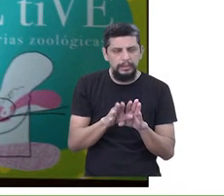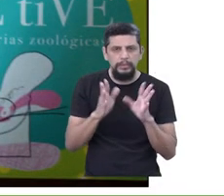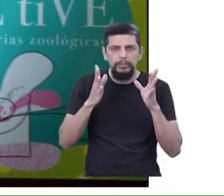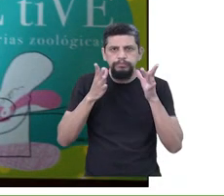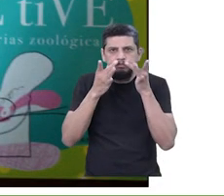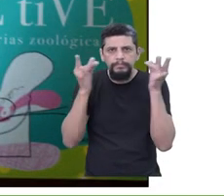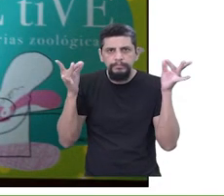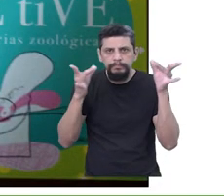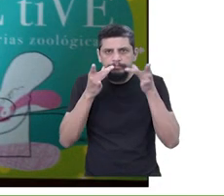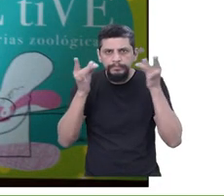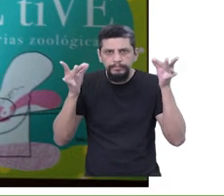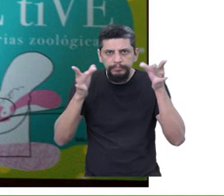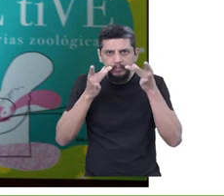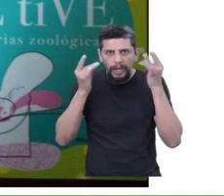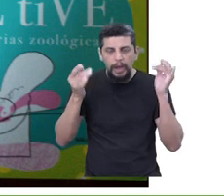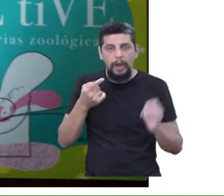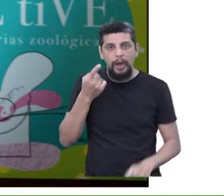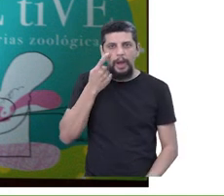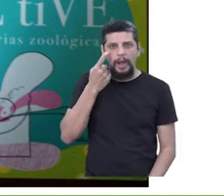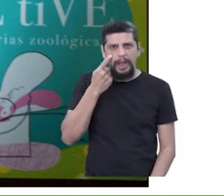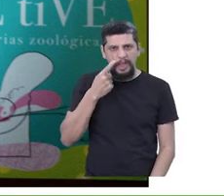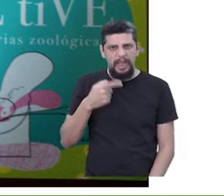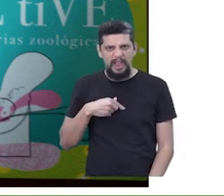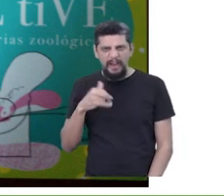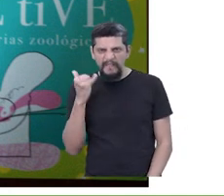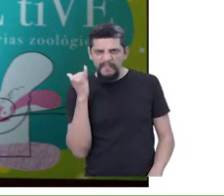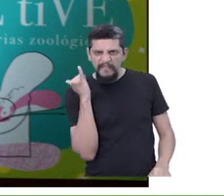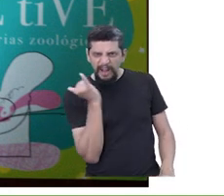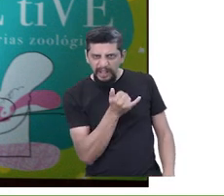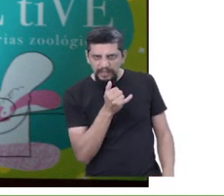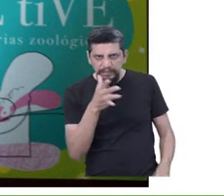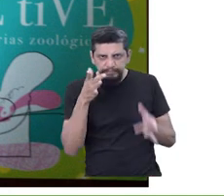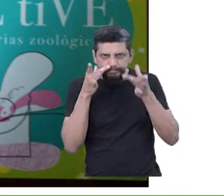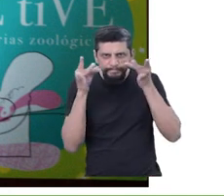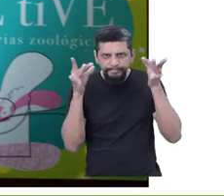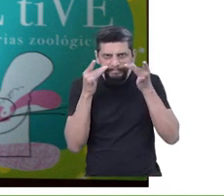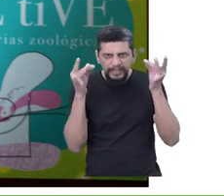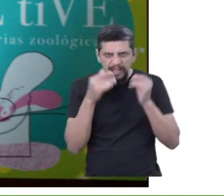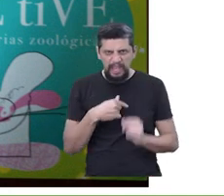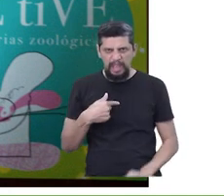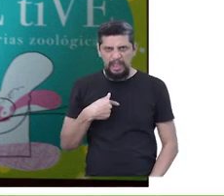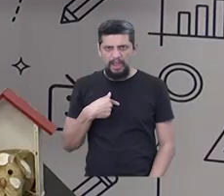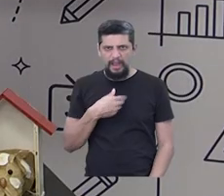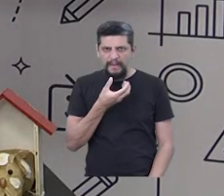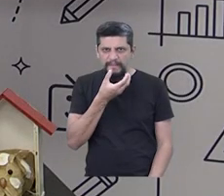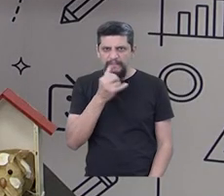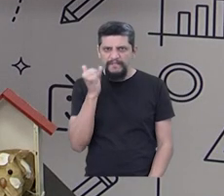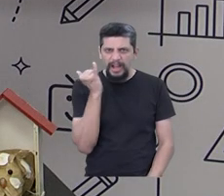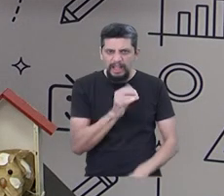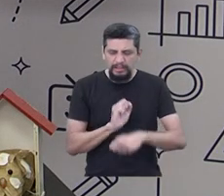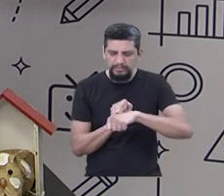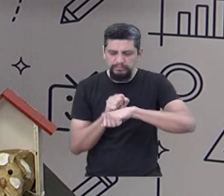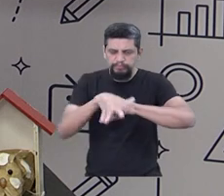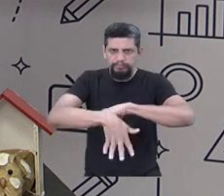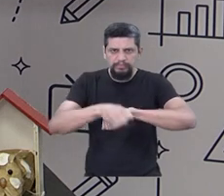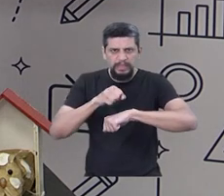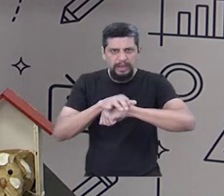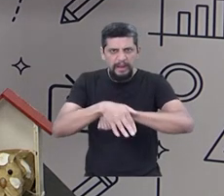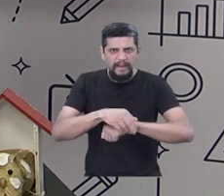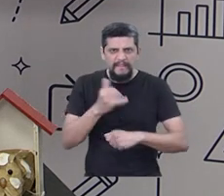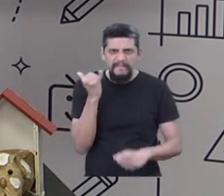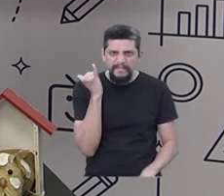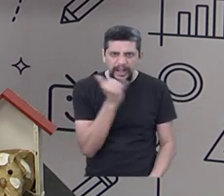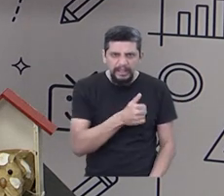um gatinho. Gente, eu falei em gato aqui? Falei em rã? Falei